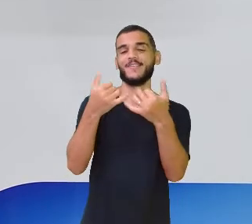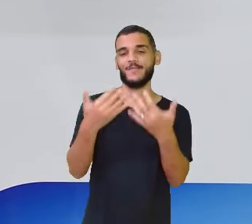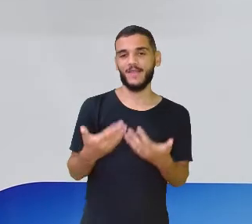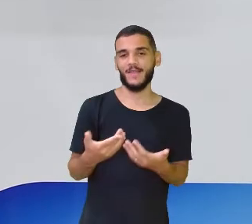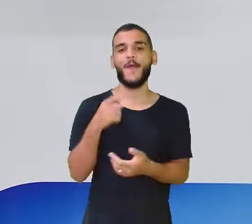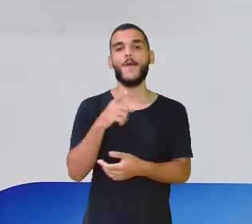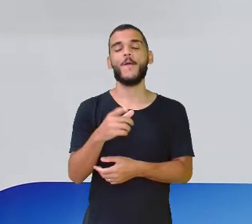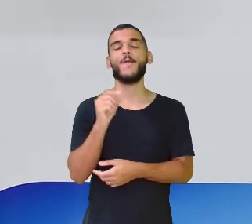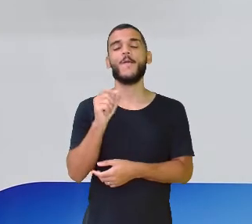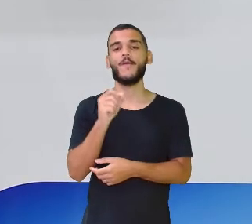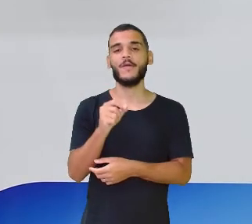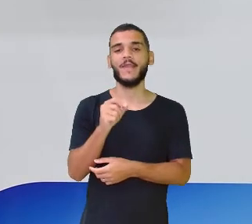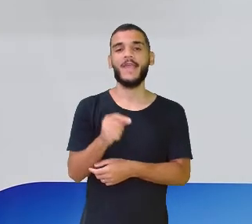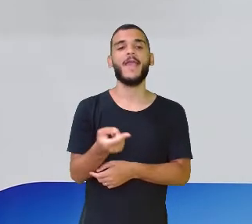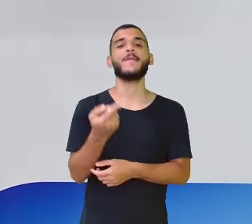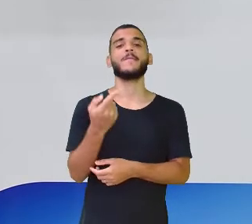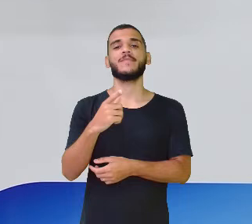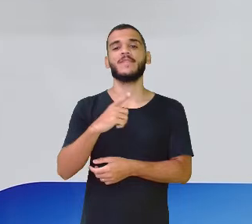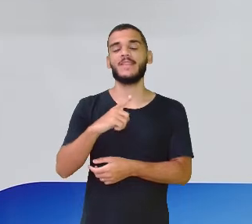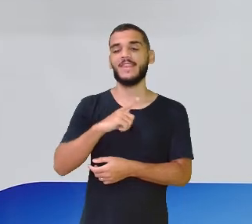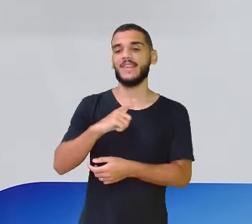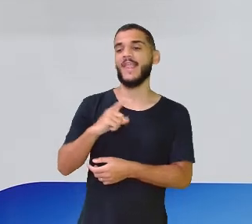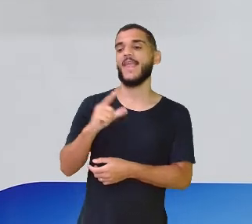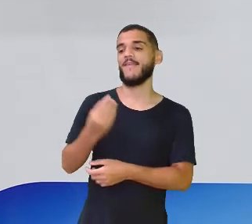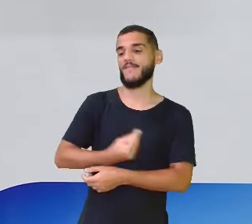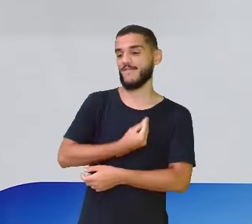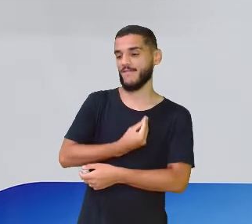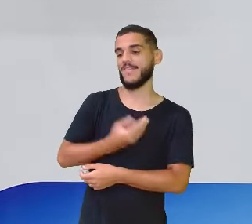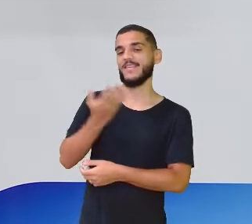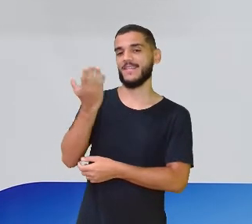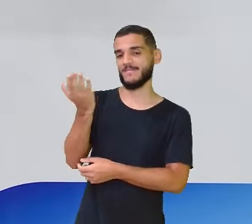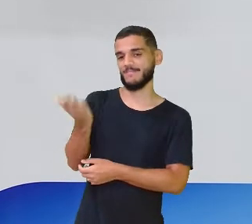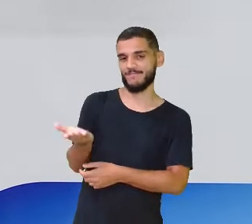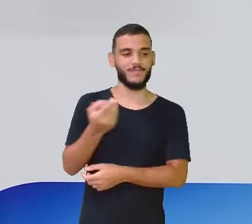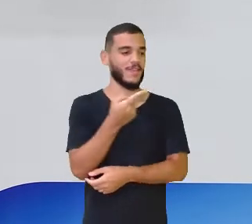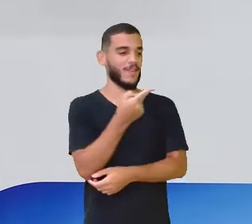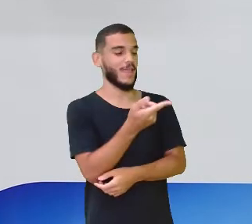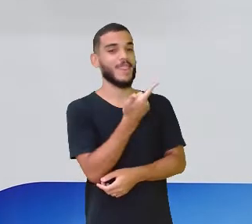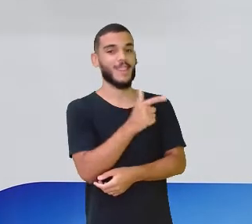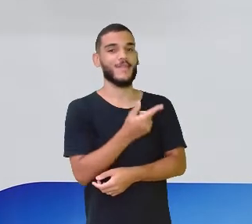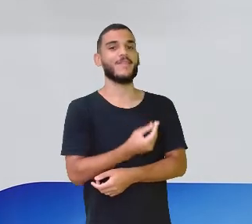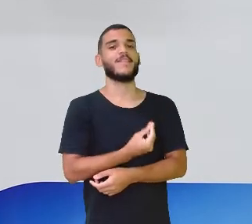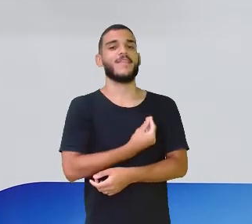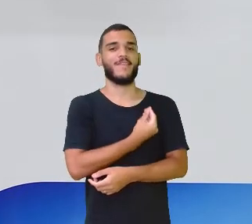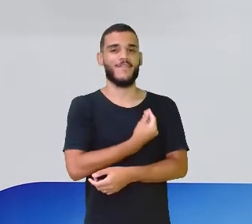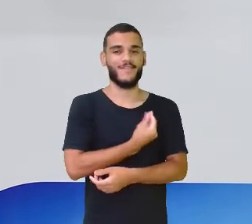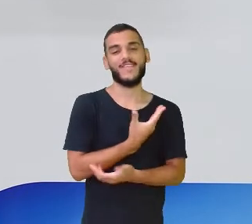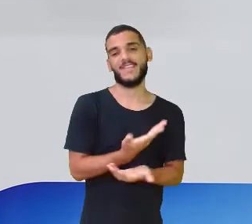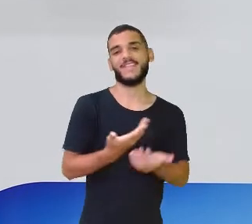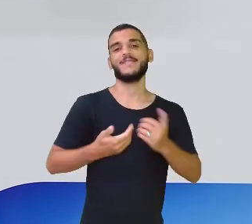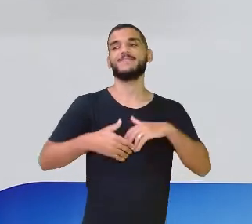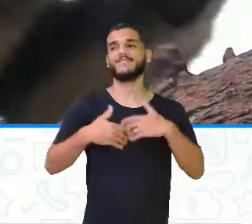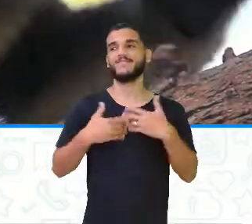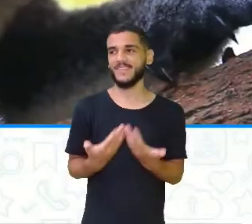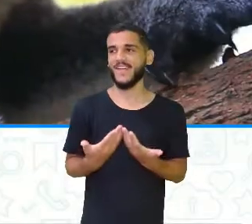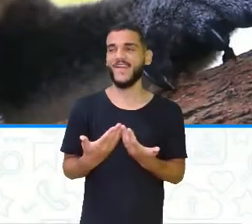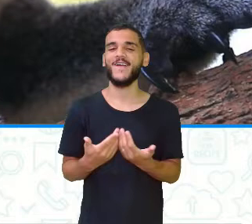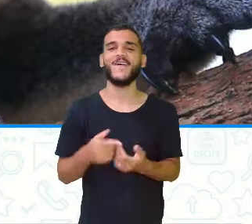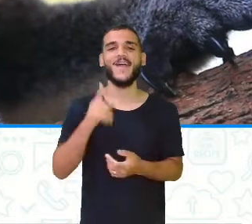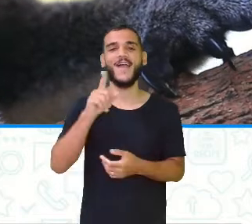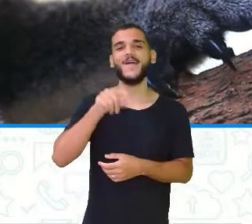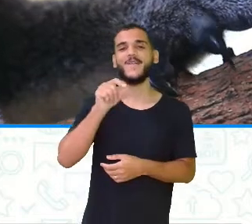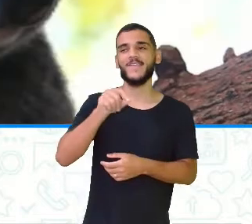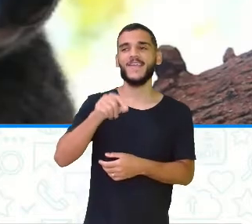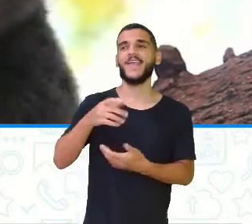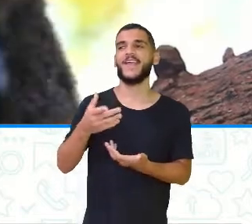e abióticos. E o meu animal fofinho do dia é esse marsupial, coisa mais linda do mundo.